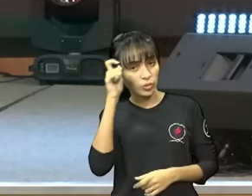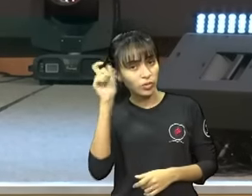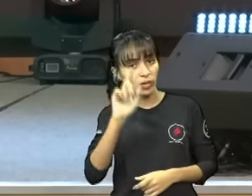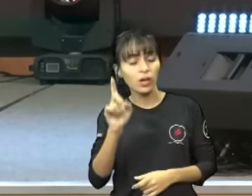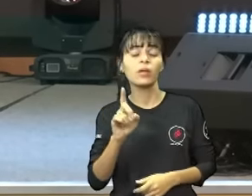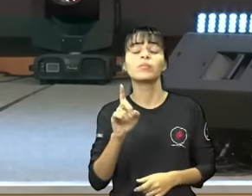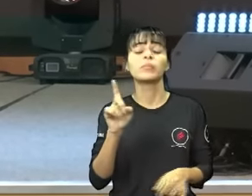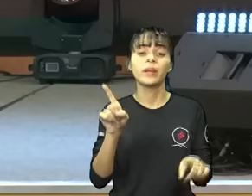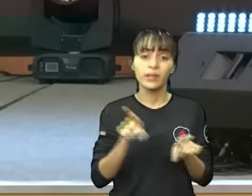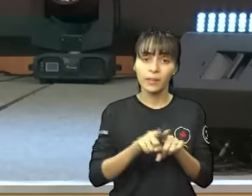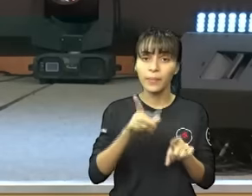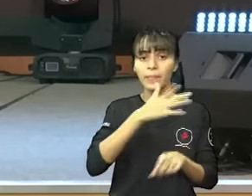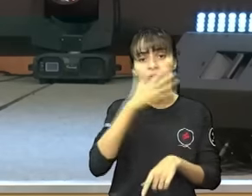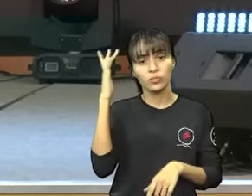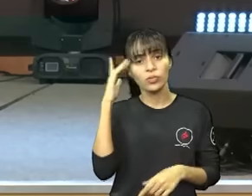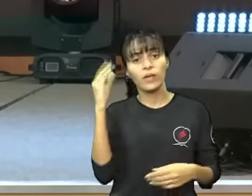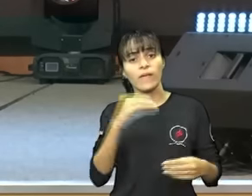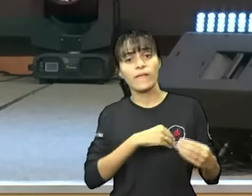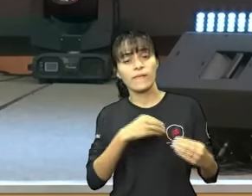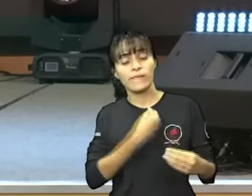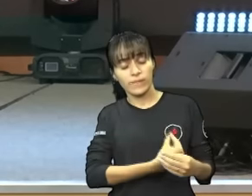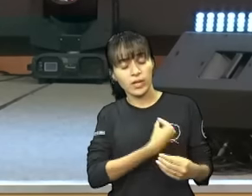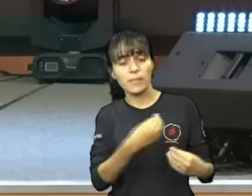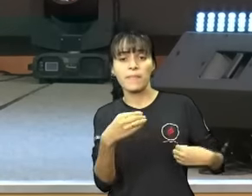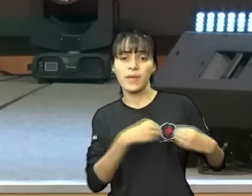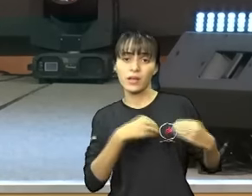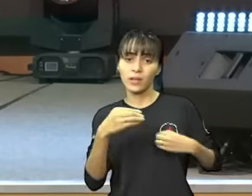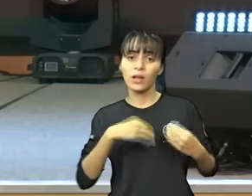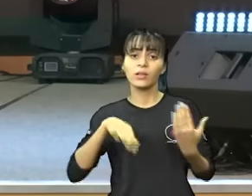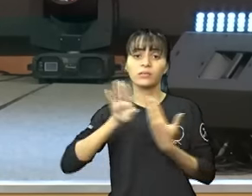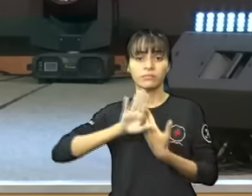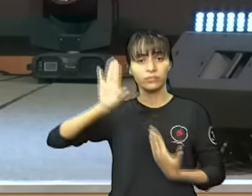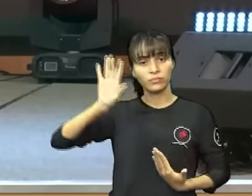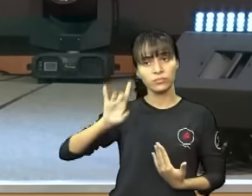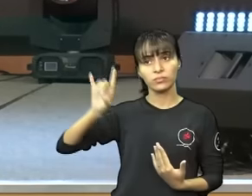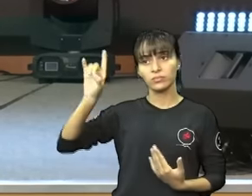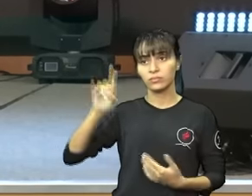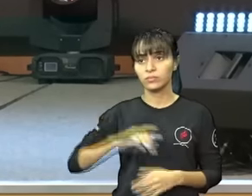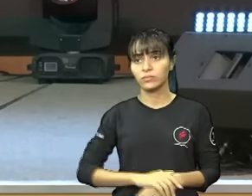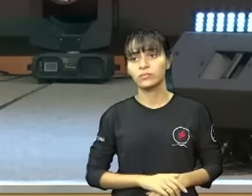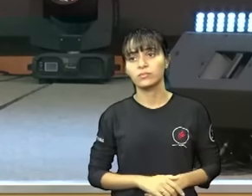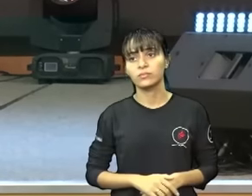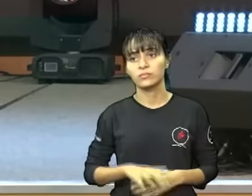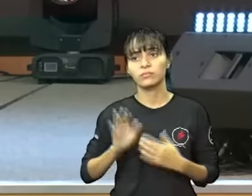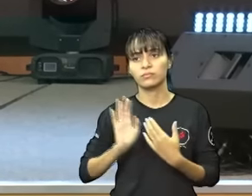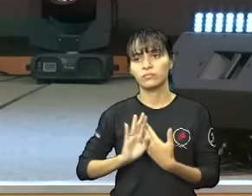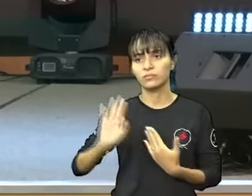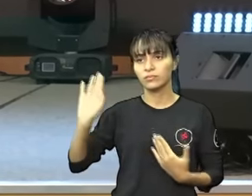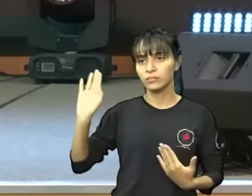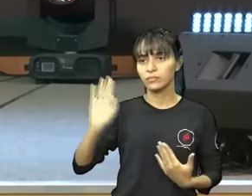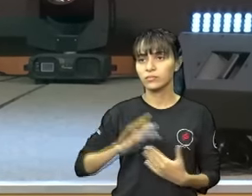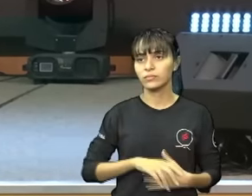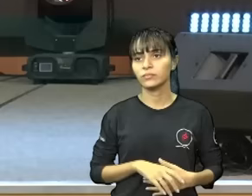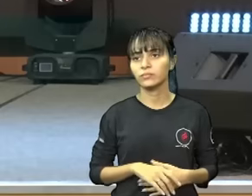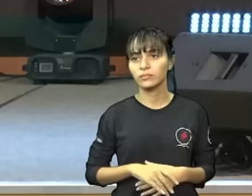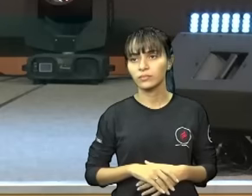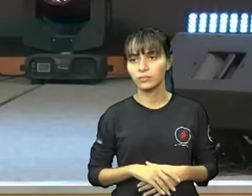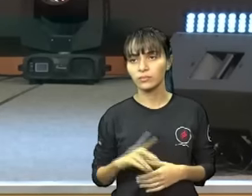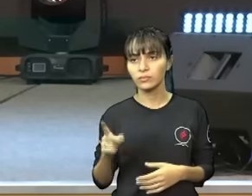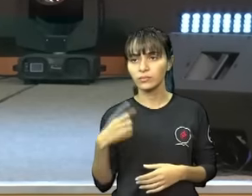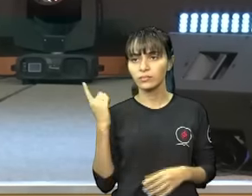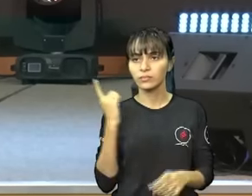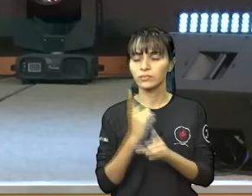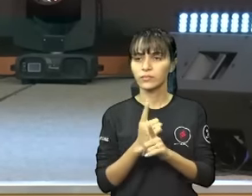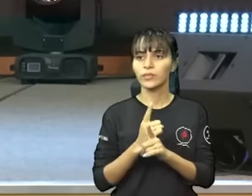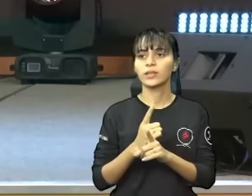pratica do pecado e para quem vive uma vida de impiedade afastado de Deus longe de Deus nós